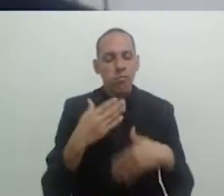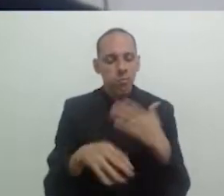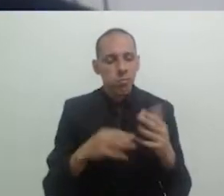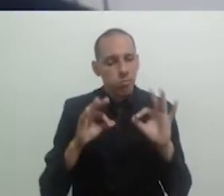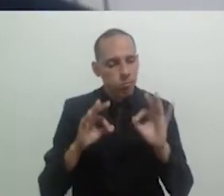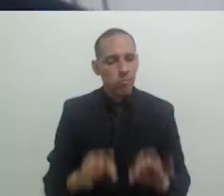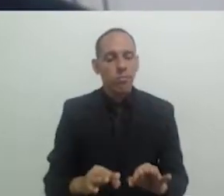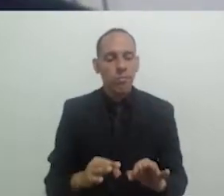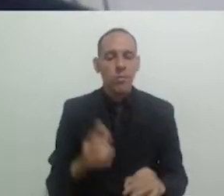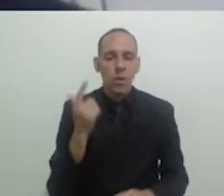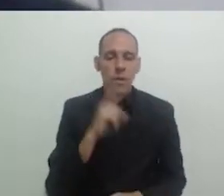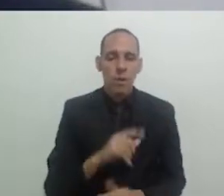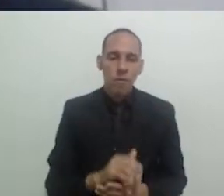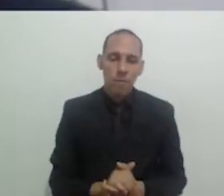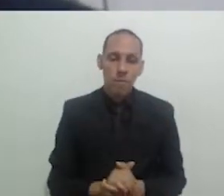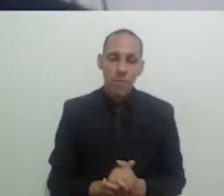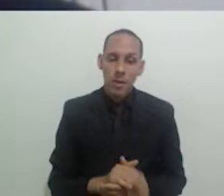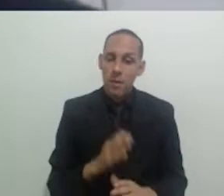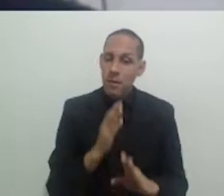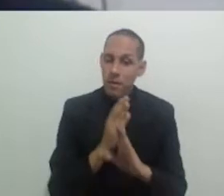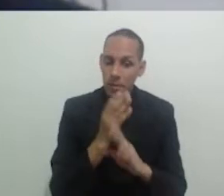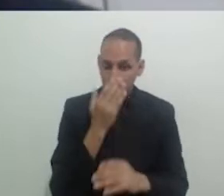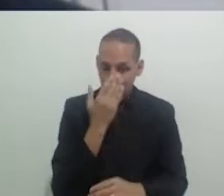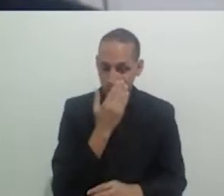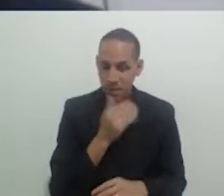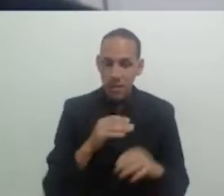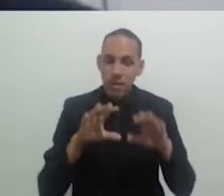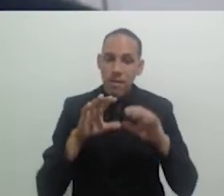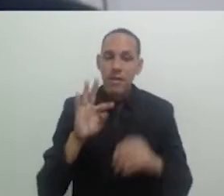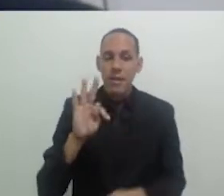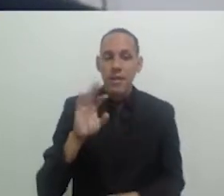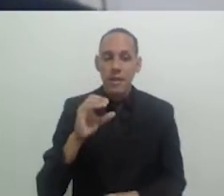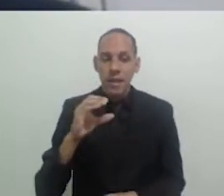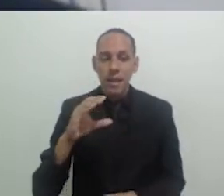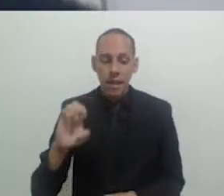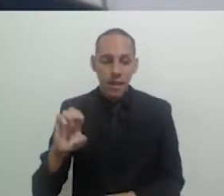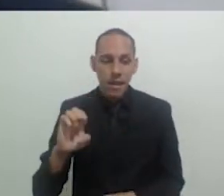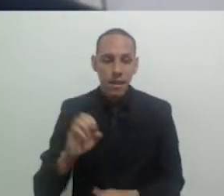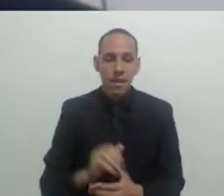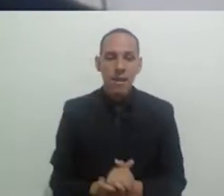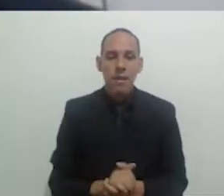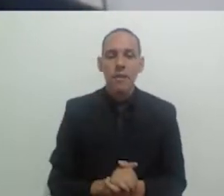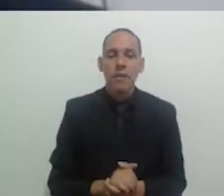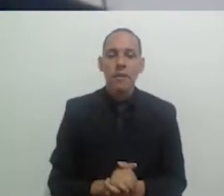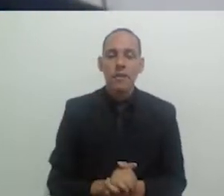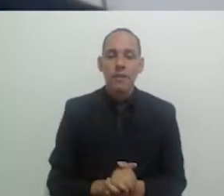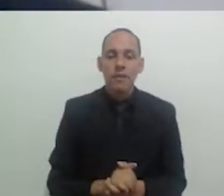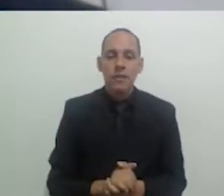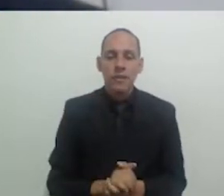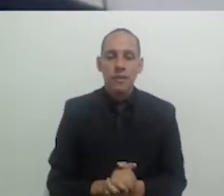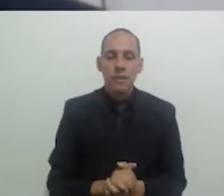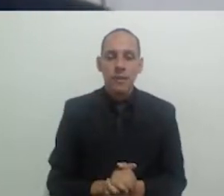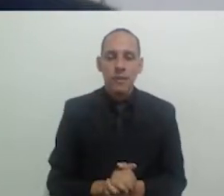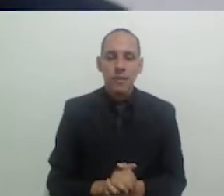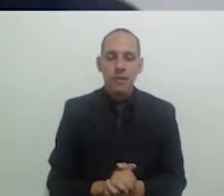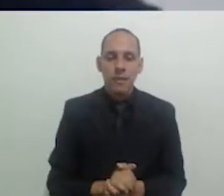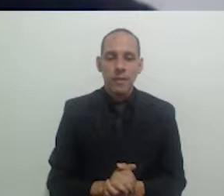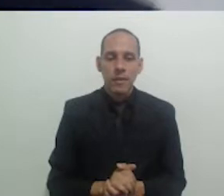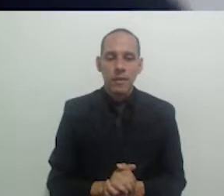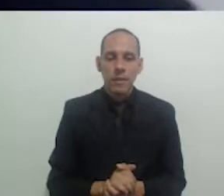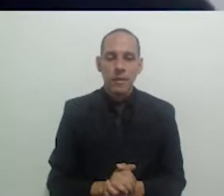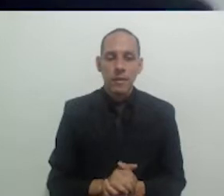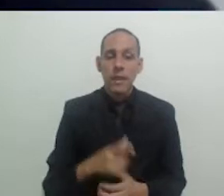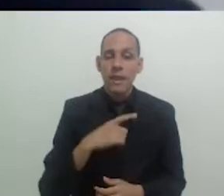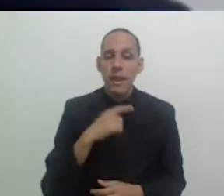No entanto, o Tribunal de Contas do Estado do Rio Grande do Norte não entendeu a metodologia adotada. Parte significativa do material